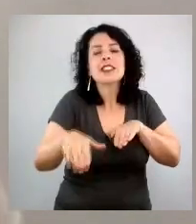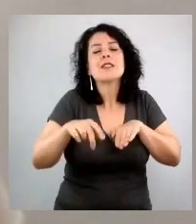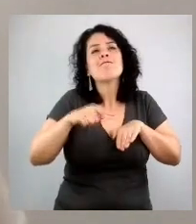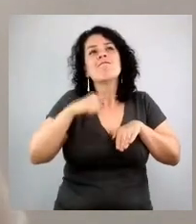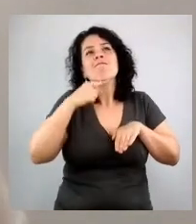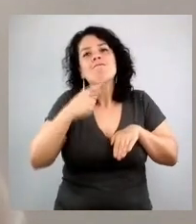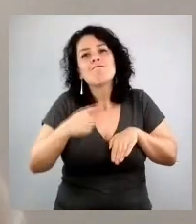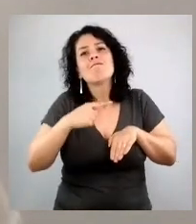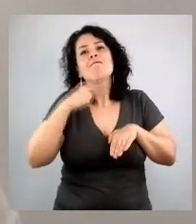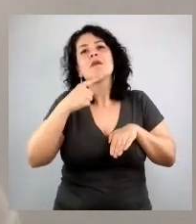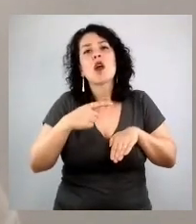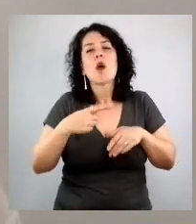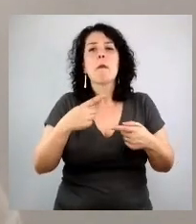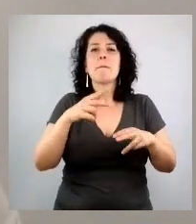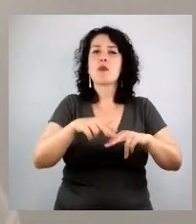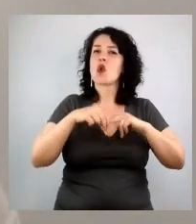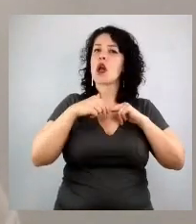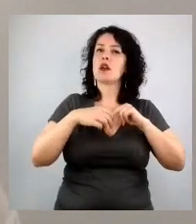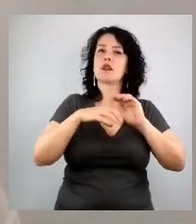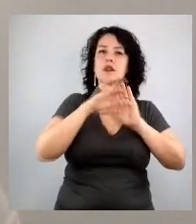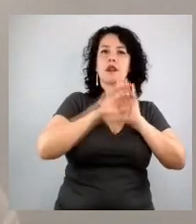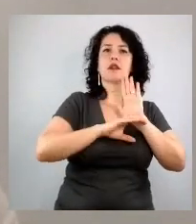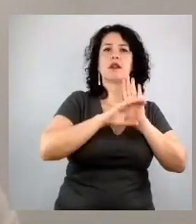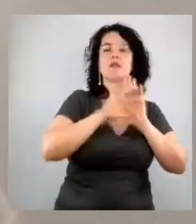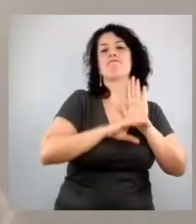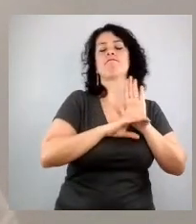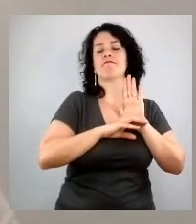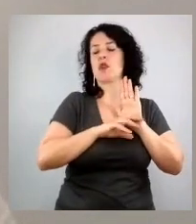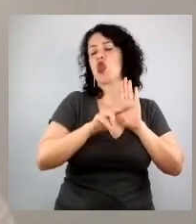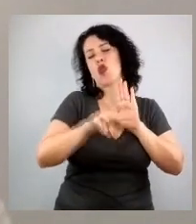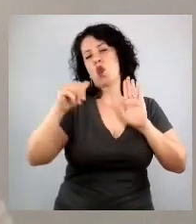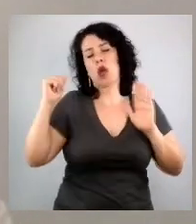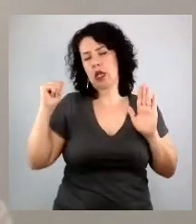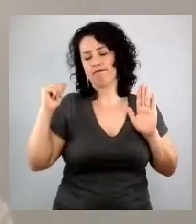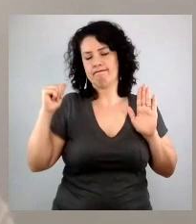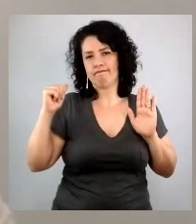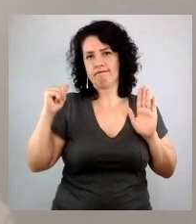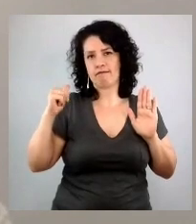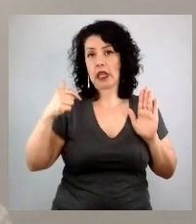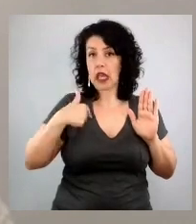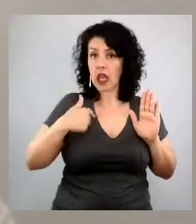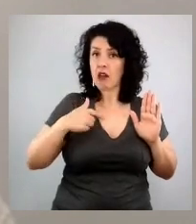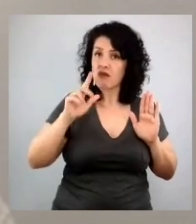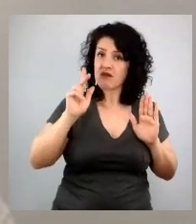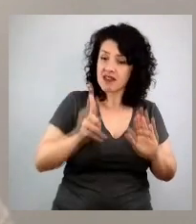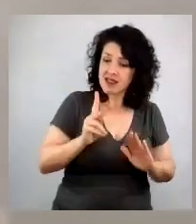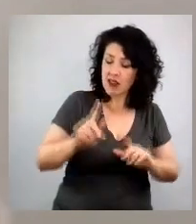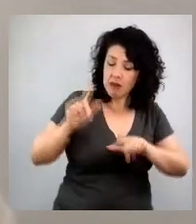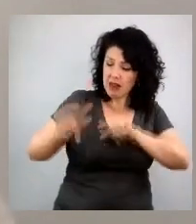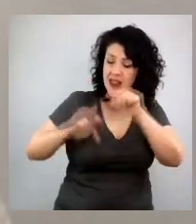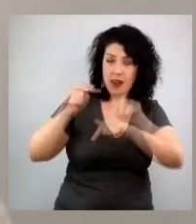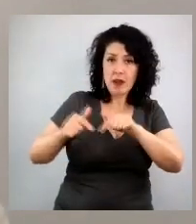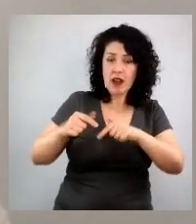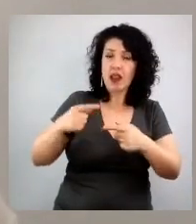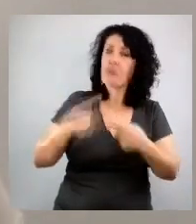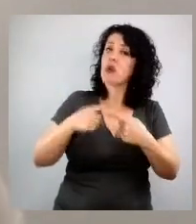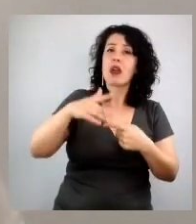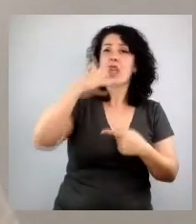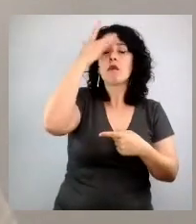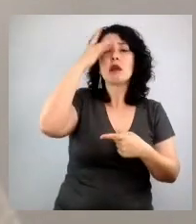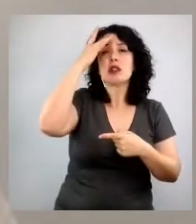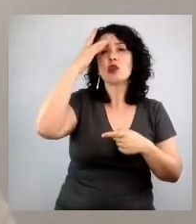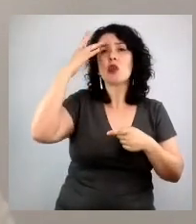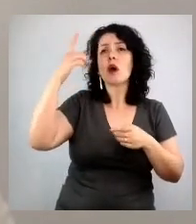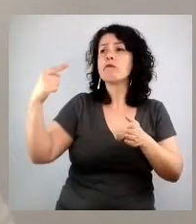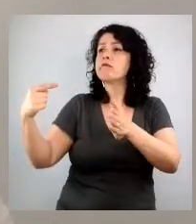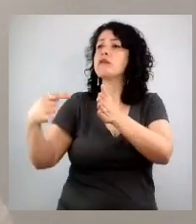currículo. Eu sempre trabalhei, até hoje, por indicação, porque uma pessoa me viu trabalhando e falou, pô, essa menina é boa, contrata ela